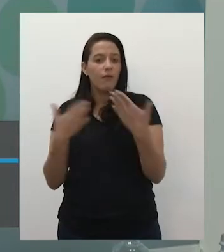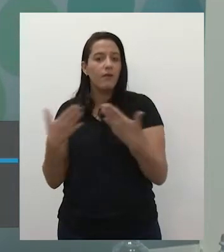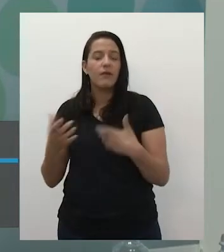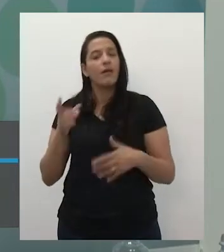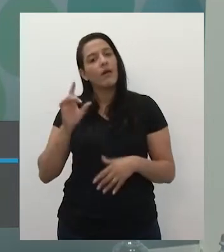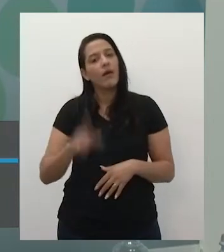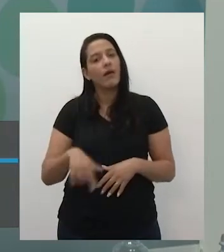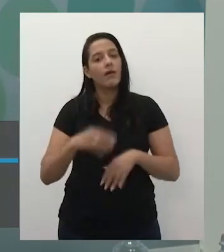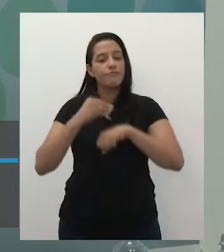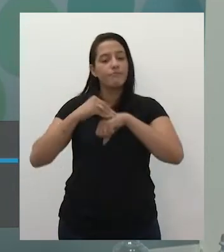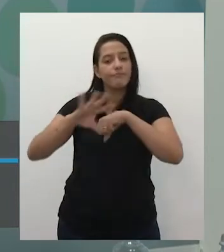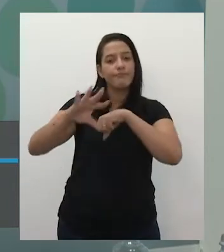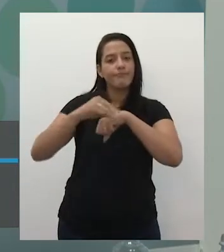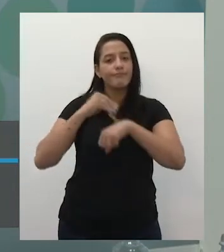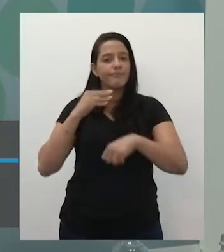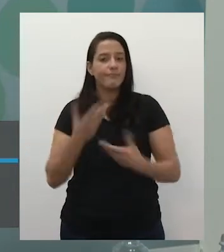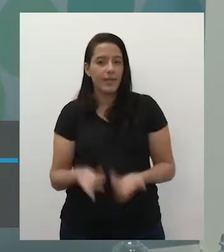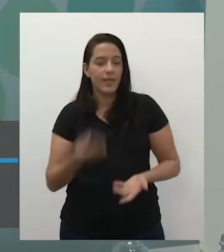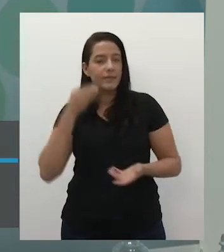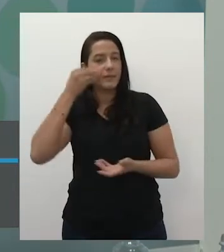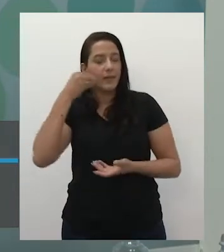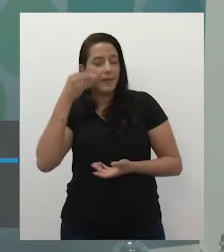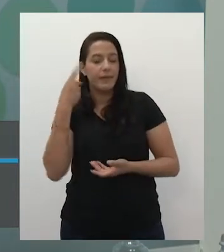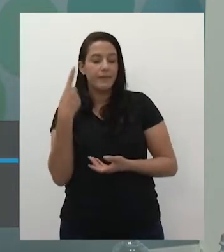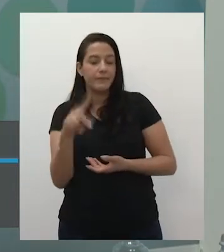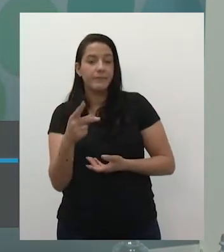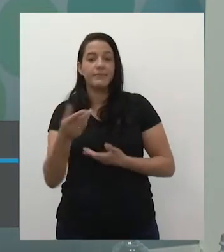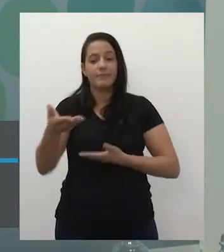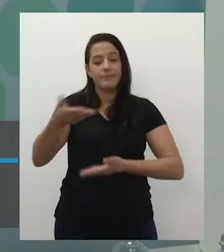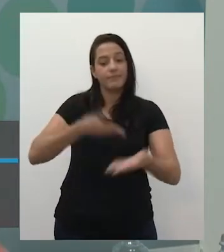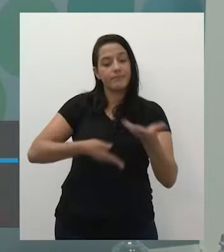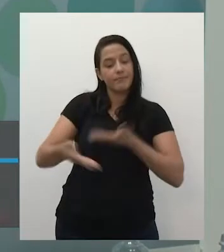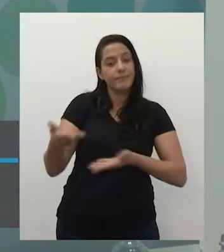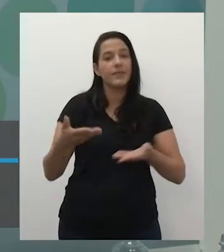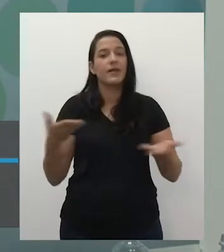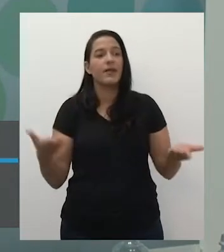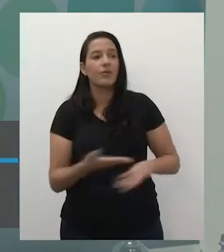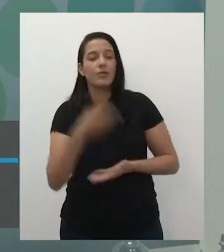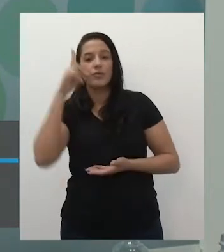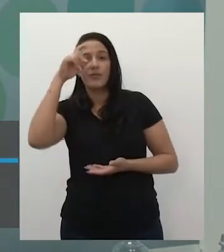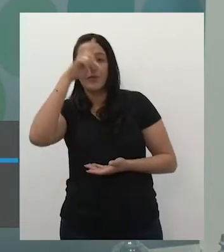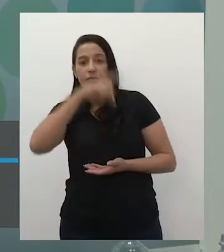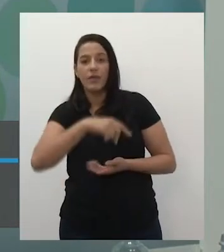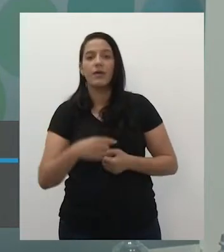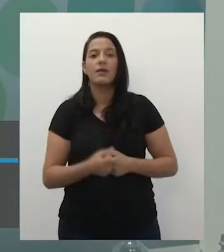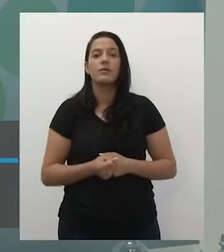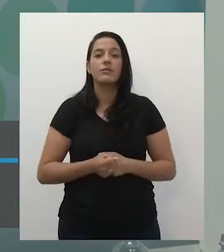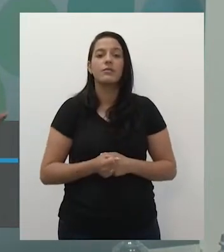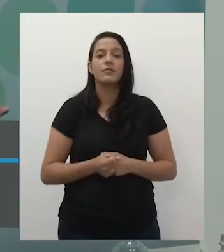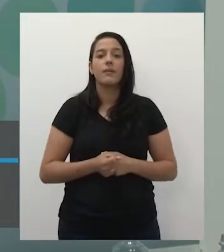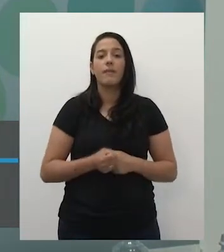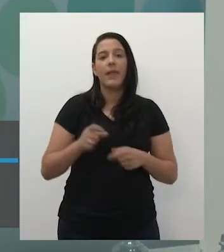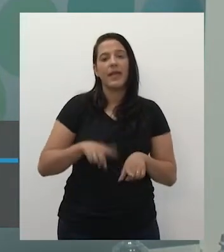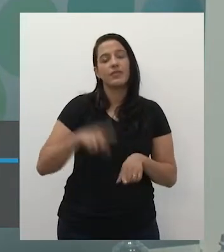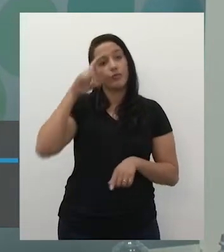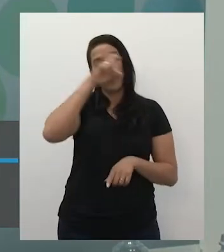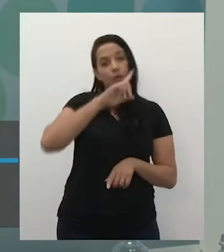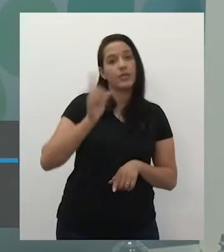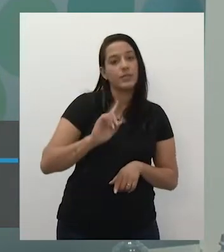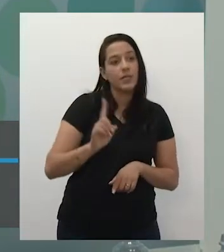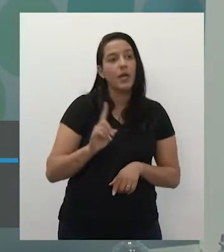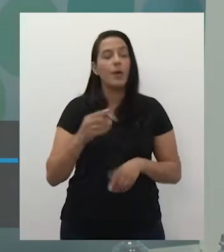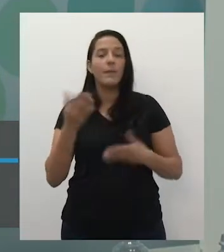trazem, né, a Deise trouxe, a Simone trouxe, a professora Cida trouxe, né, ao elogiar colegas de profissão, ao elogiar